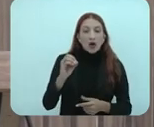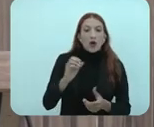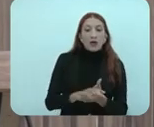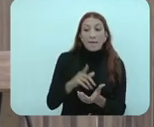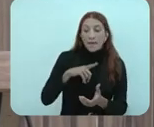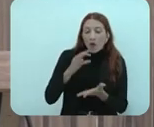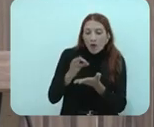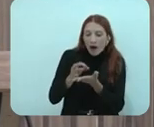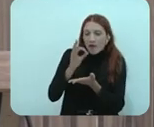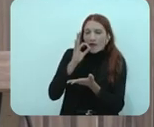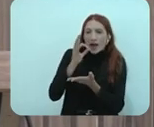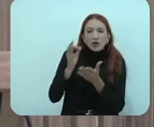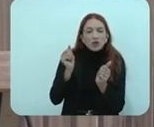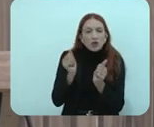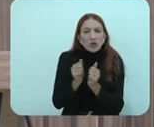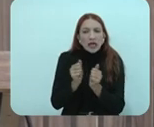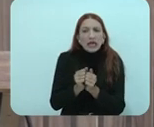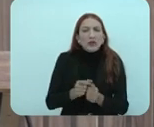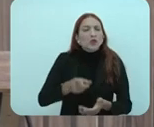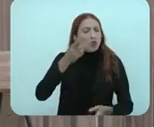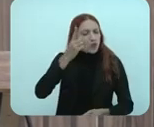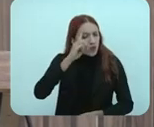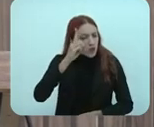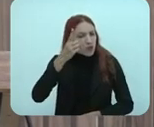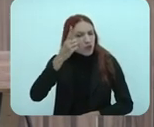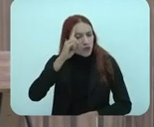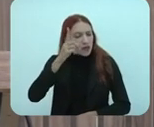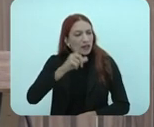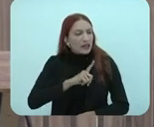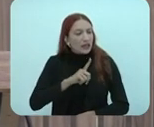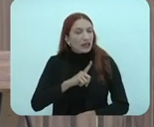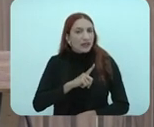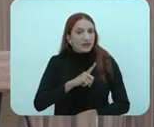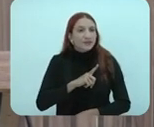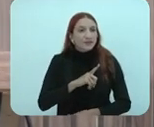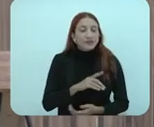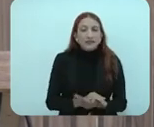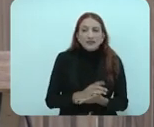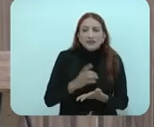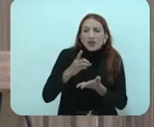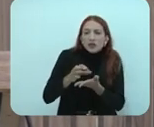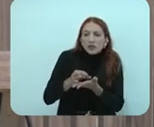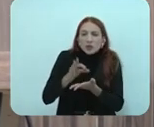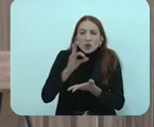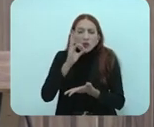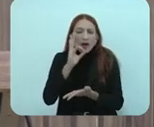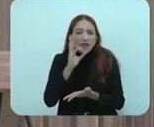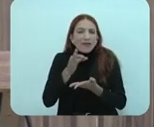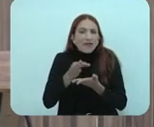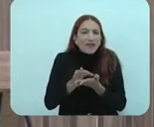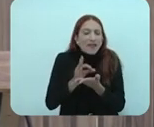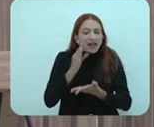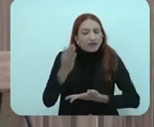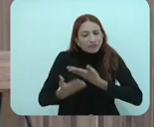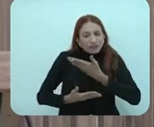Luizinho, que tem todos os dias, graças a Deus. E além de tomarmos um delicioso